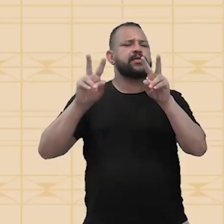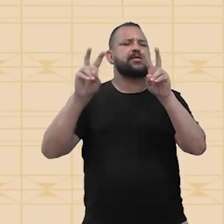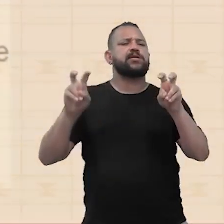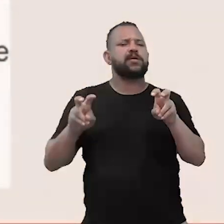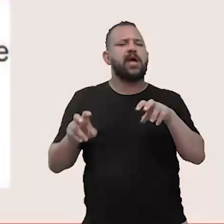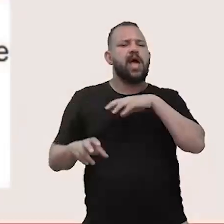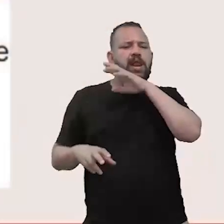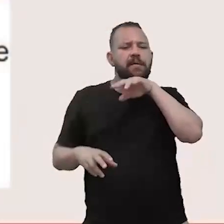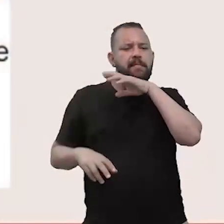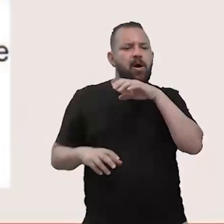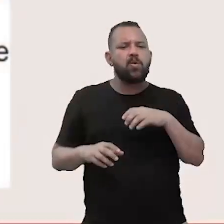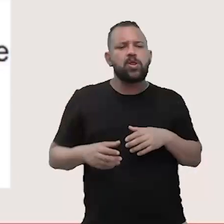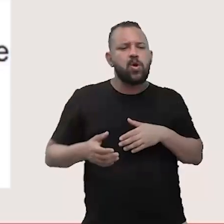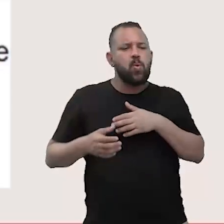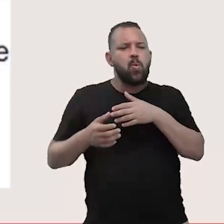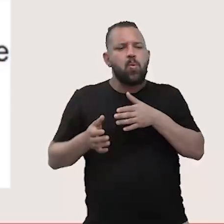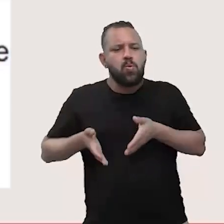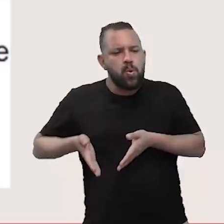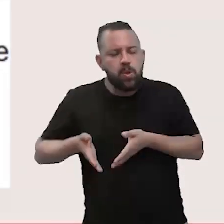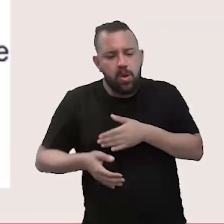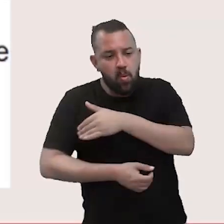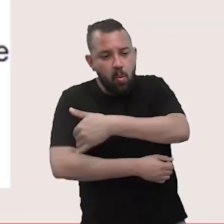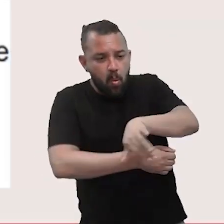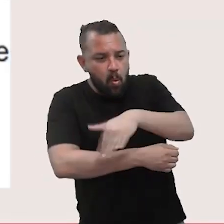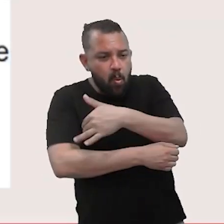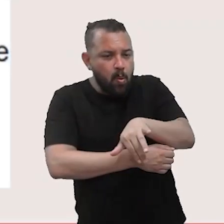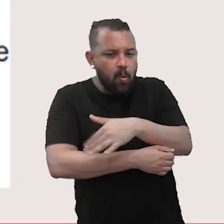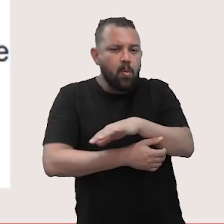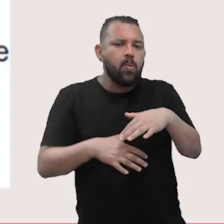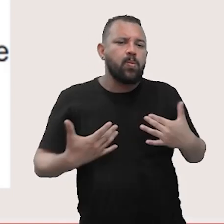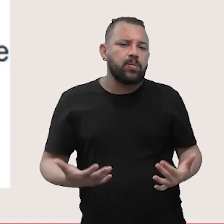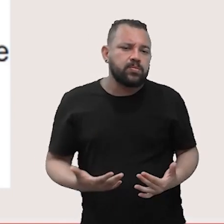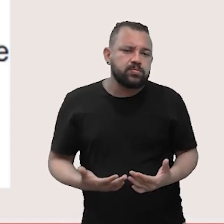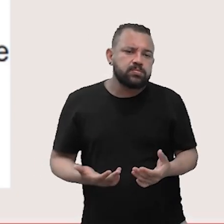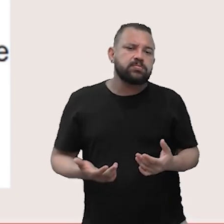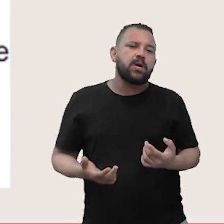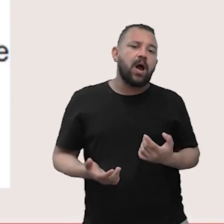rua. Porém, em relação ao texto 1,